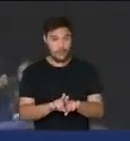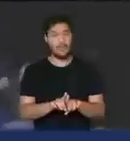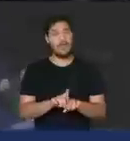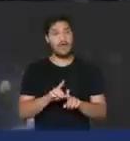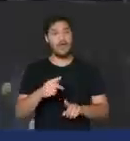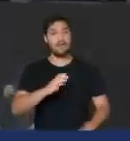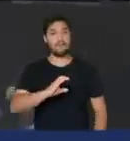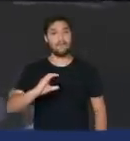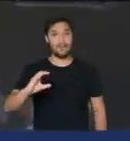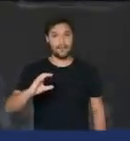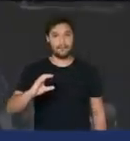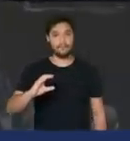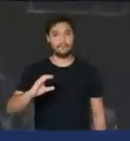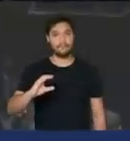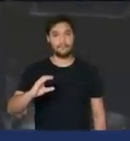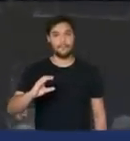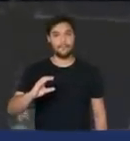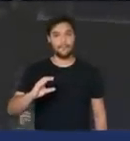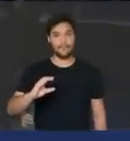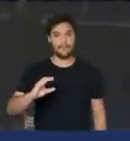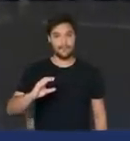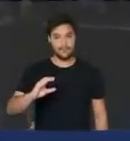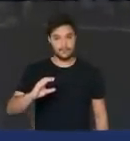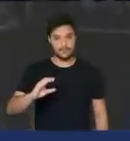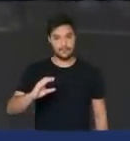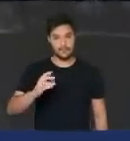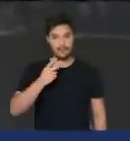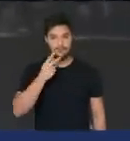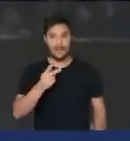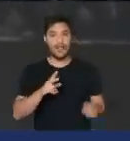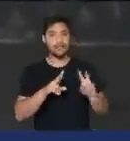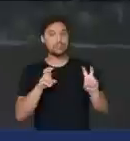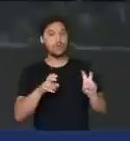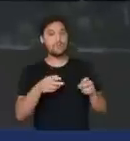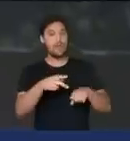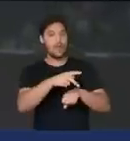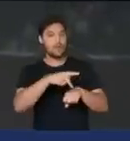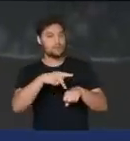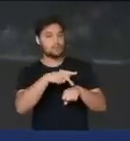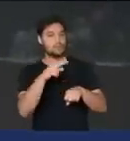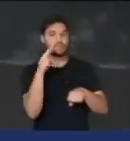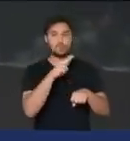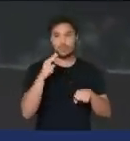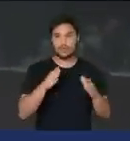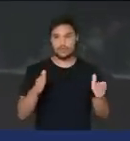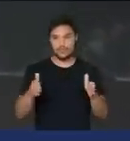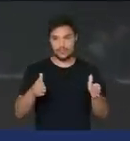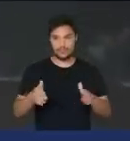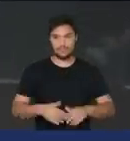a proposta de emenda à Constituição que trata do estado de emergência.